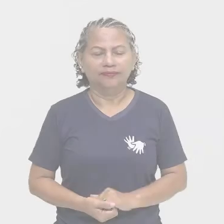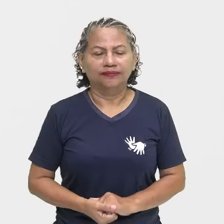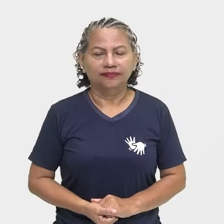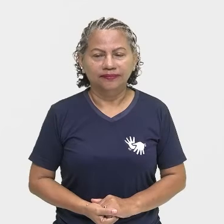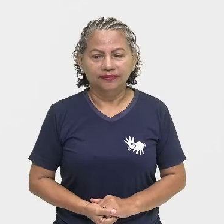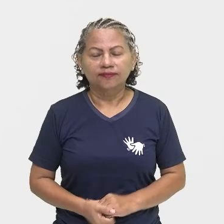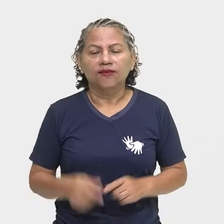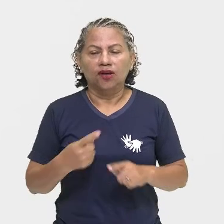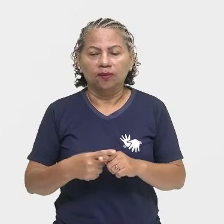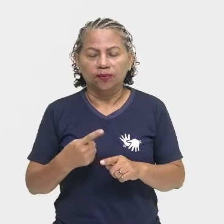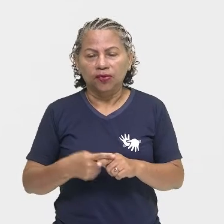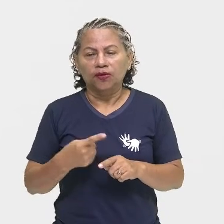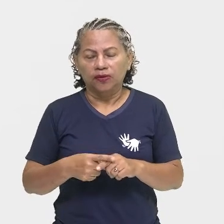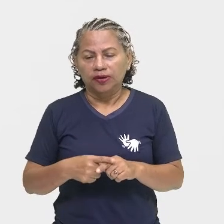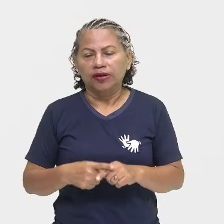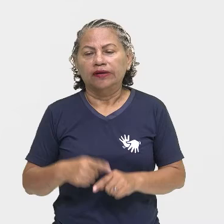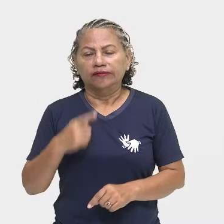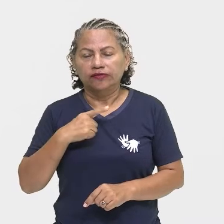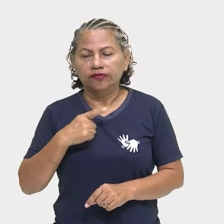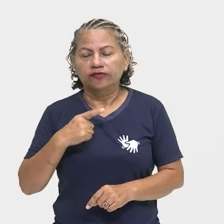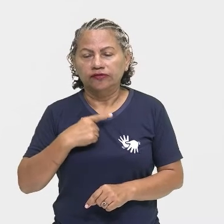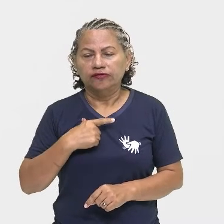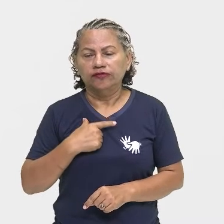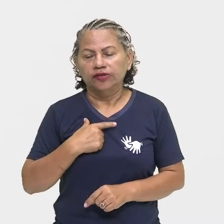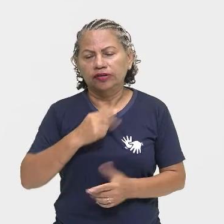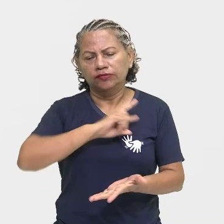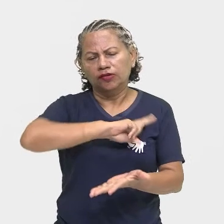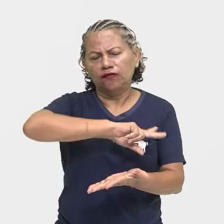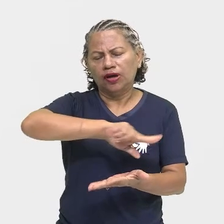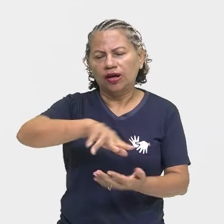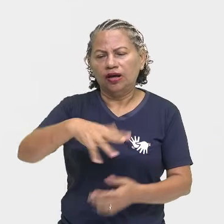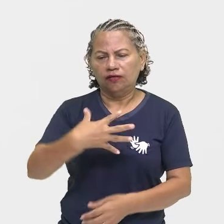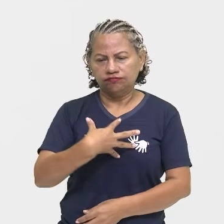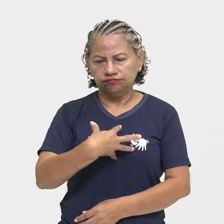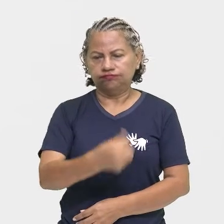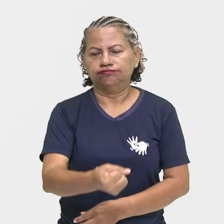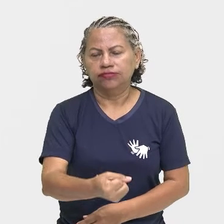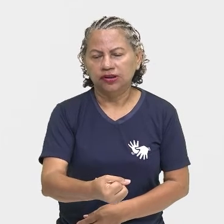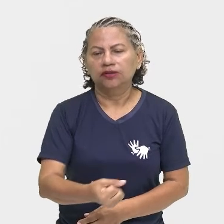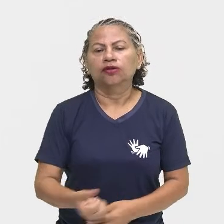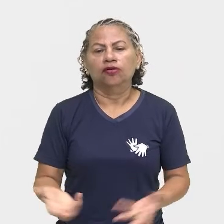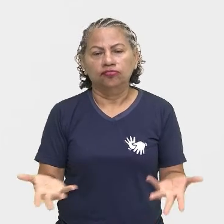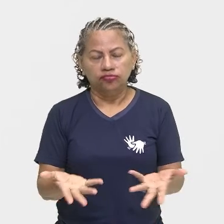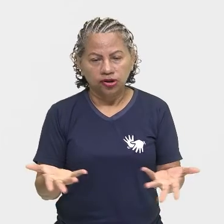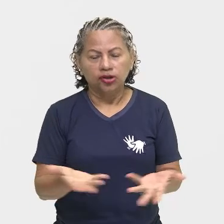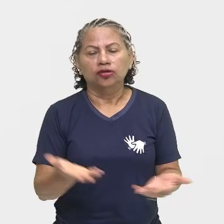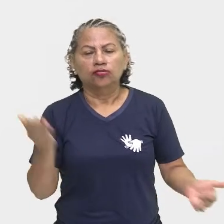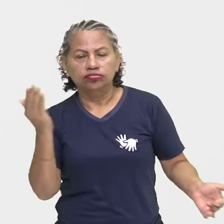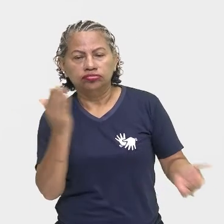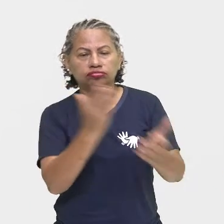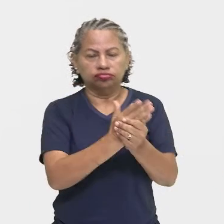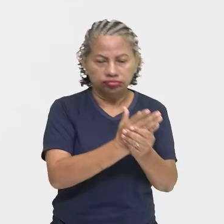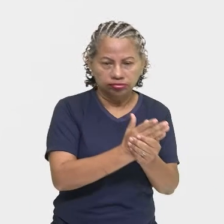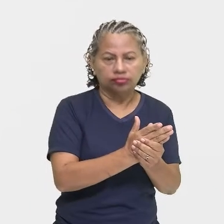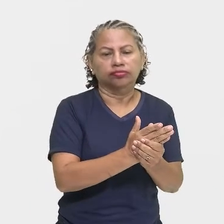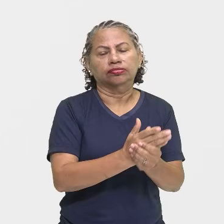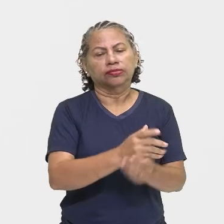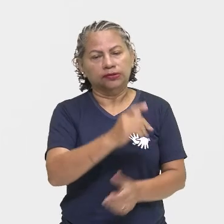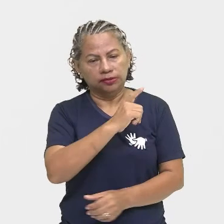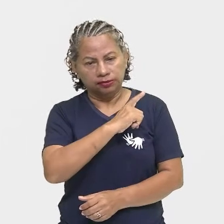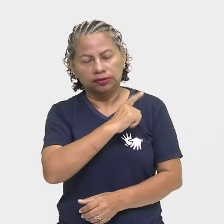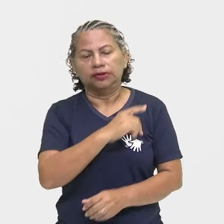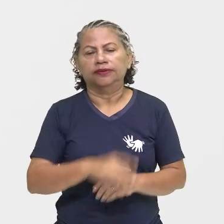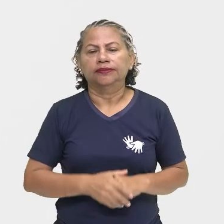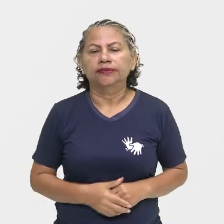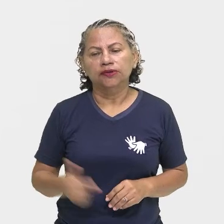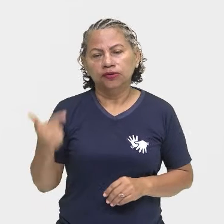para chegar ao ponto de restringir. Então, muitos processos ocorrem até hoje por conta dessa situação, tá? Segundo